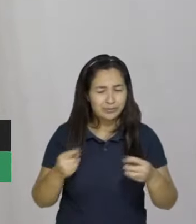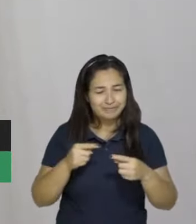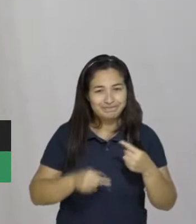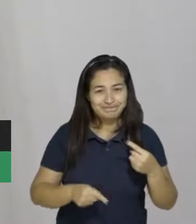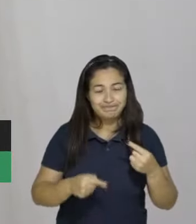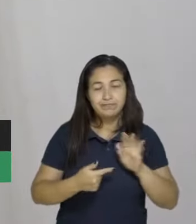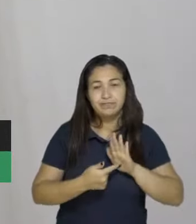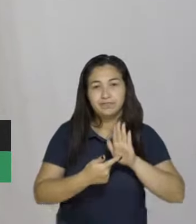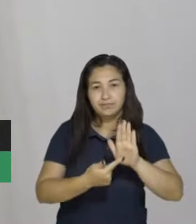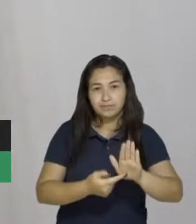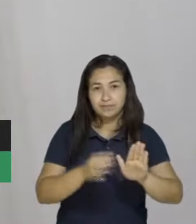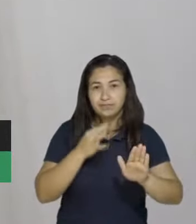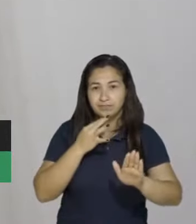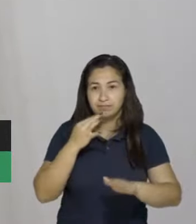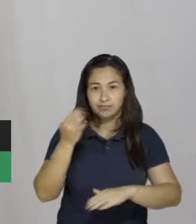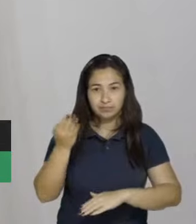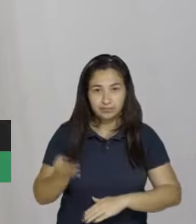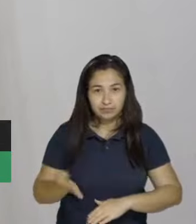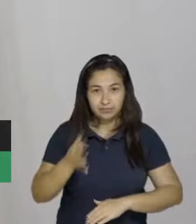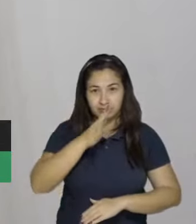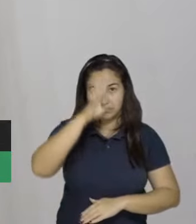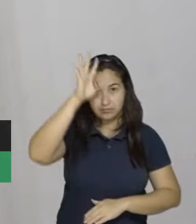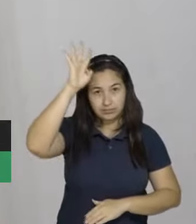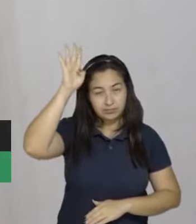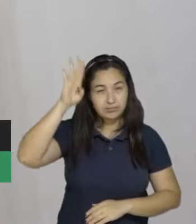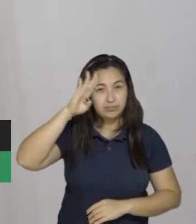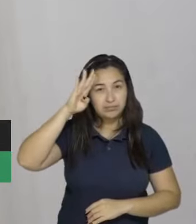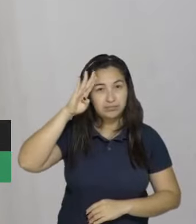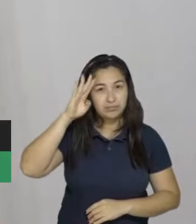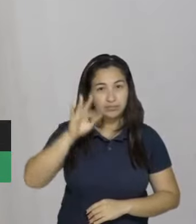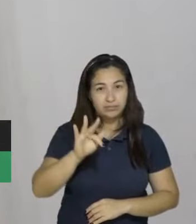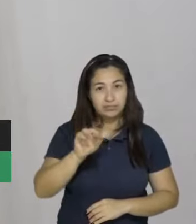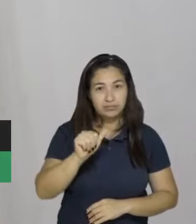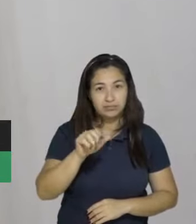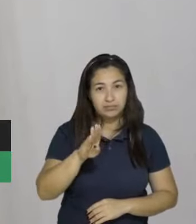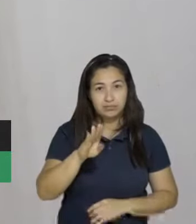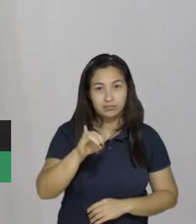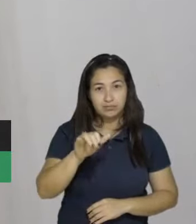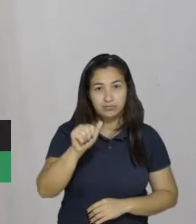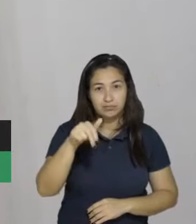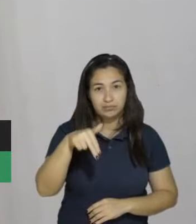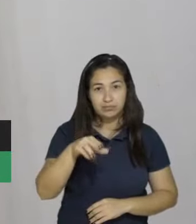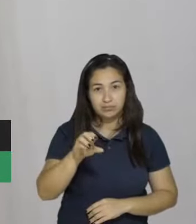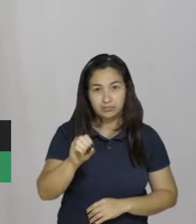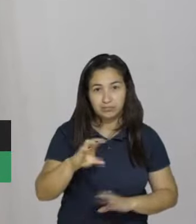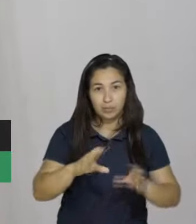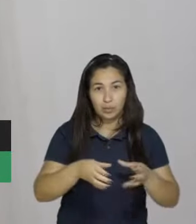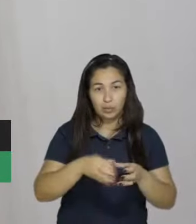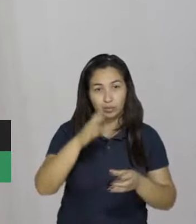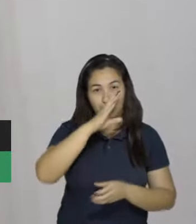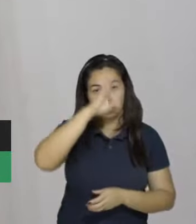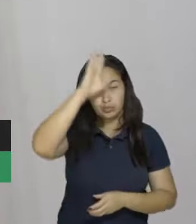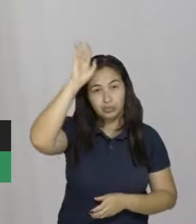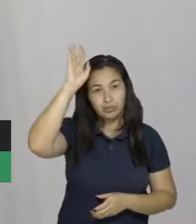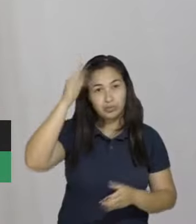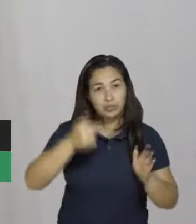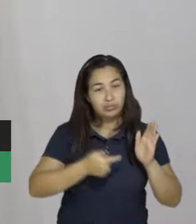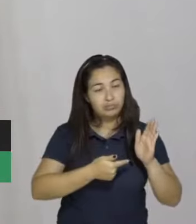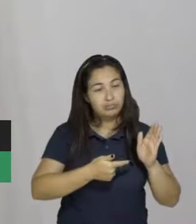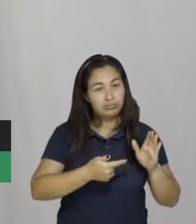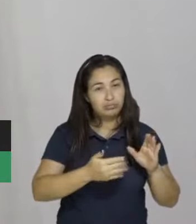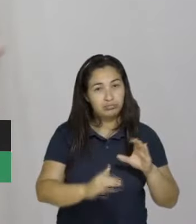conhecimento do coronel Fabiano de Souza, o nosso coronel, comandante do Corpo de Bombeiros, que me mandou um